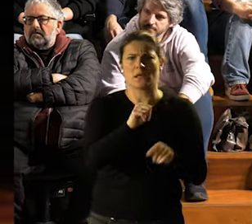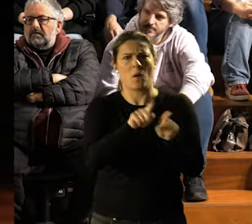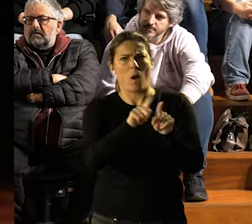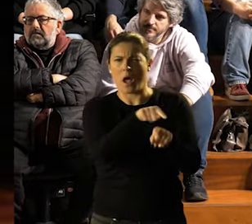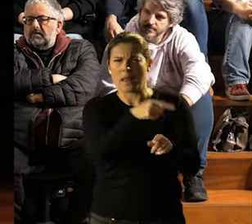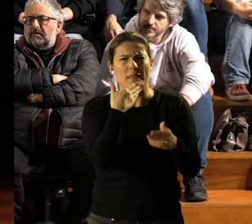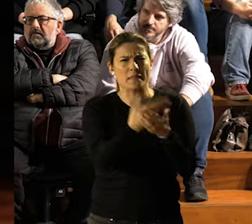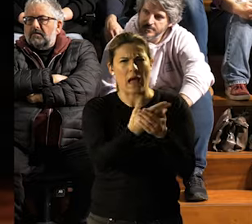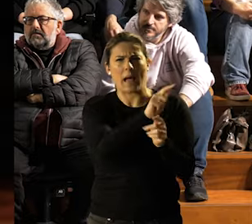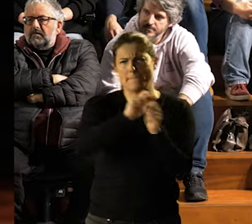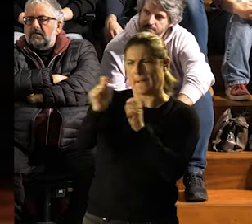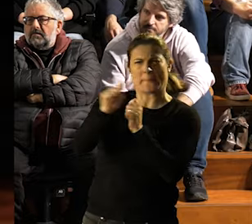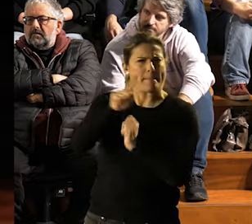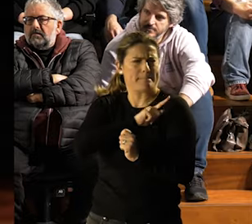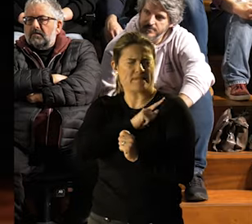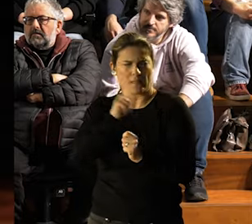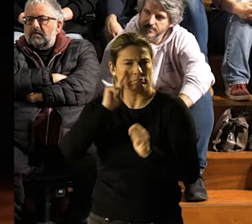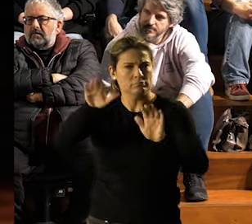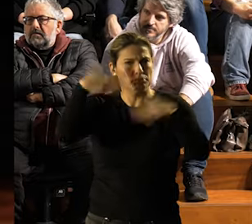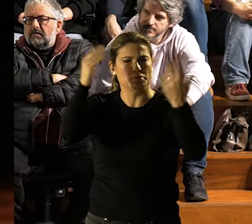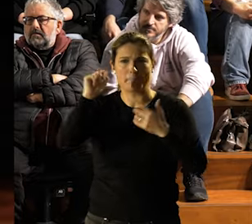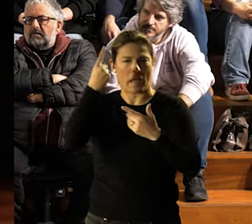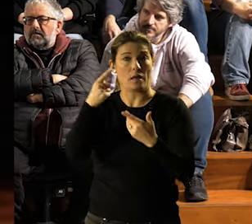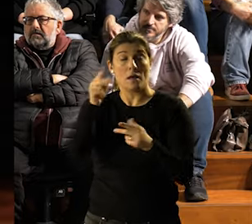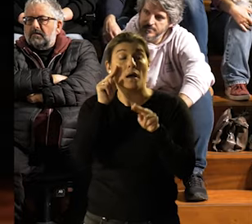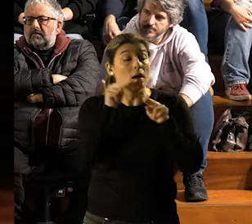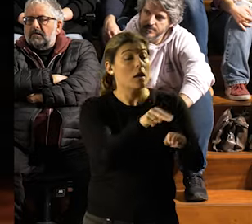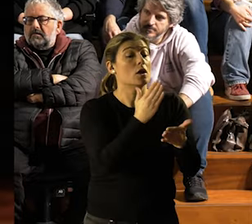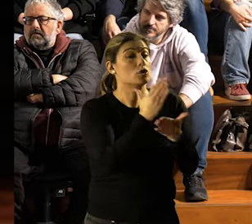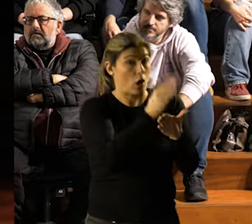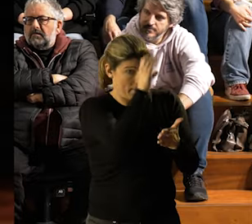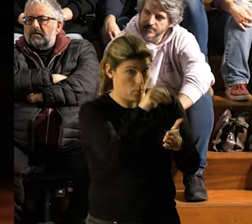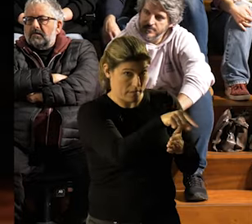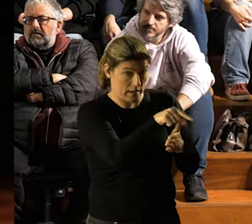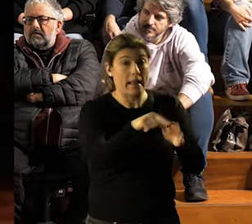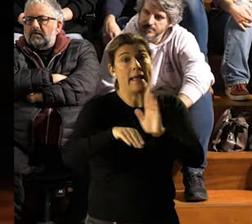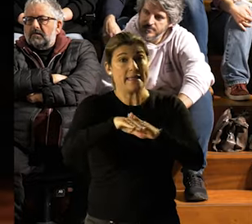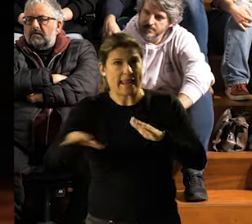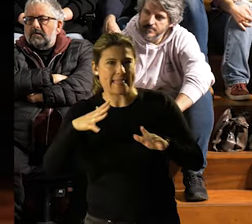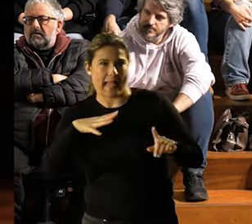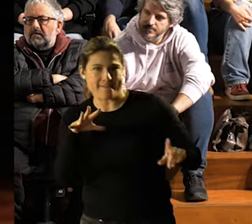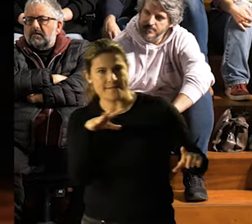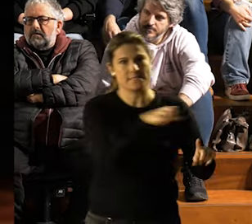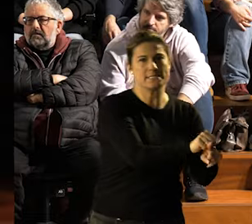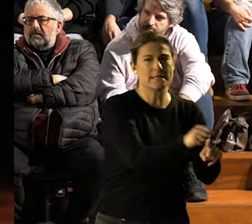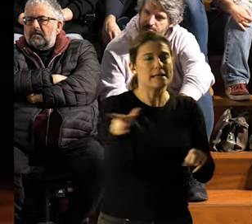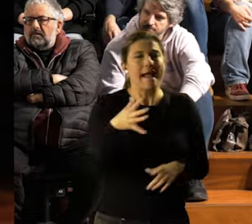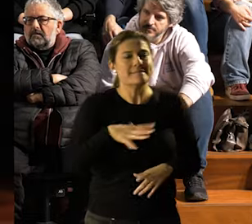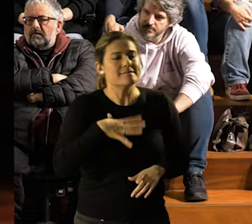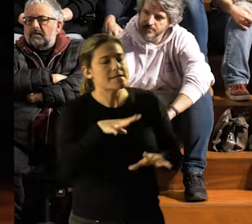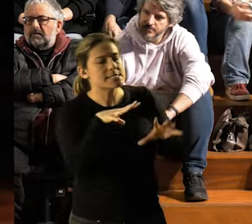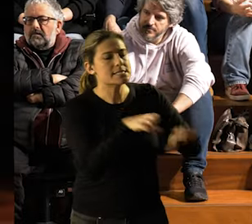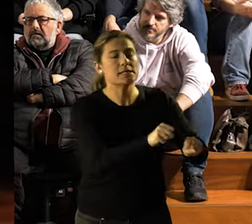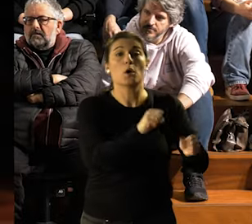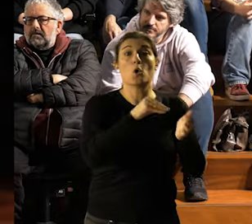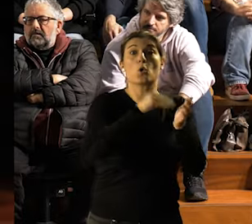nunca a pagar aos privados se olharmos para a escola pública e sabemos que a direita quer atacar que está mortinha por chegar aos